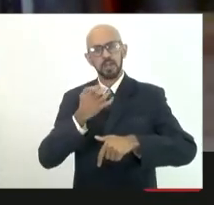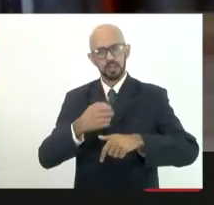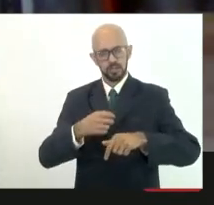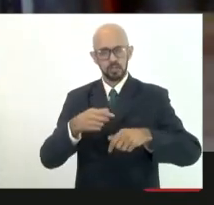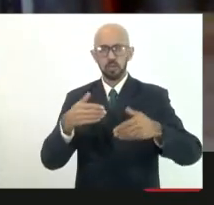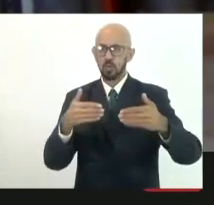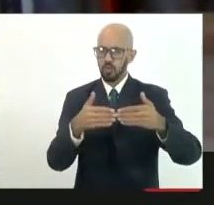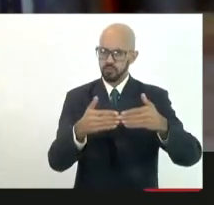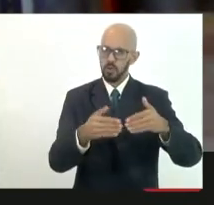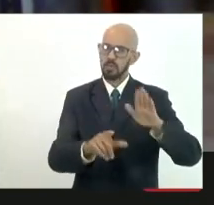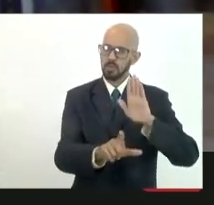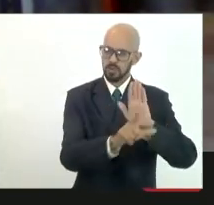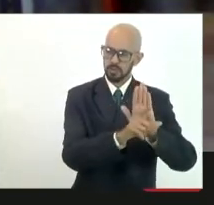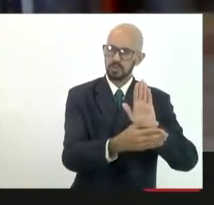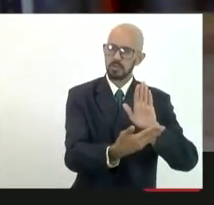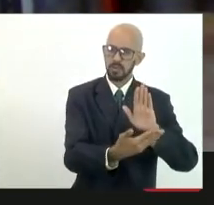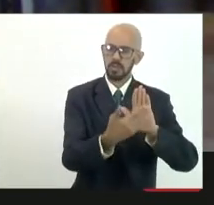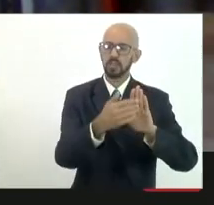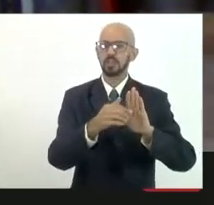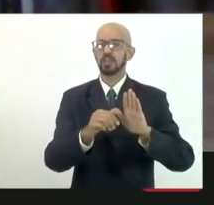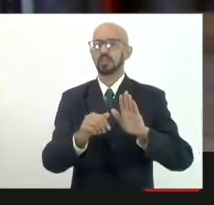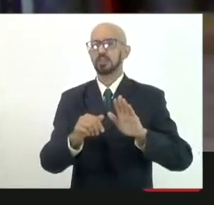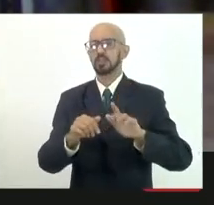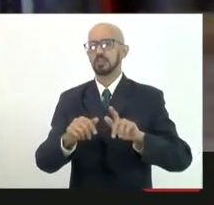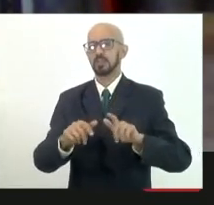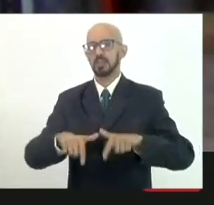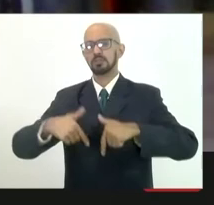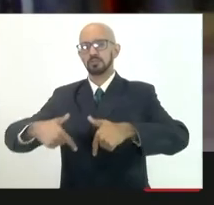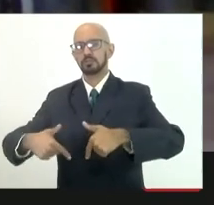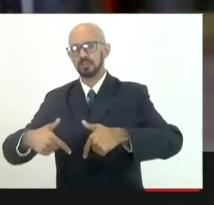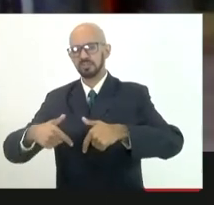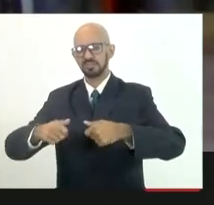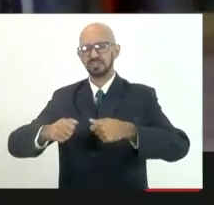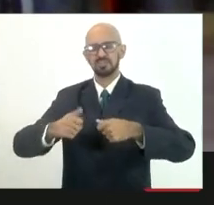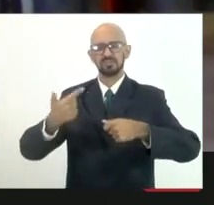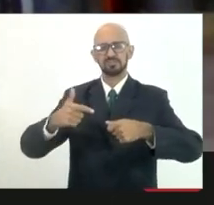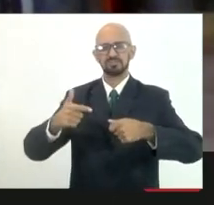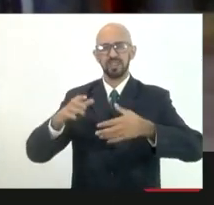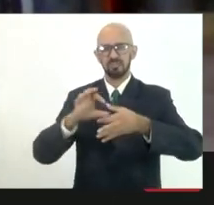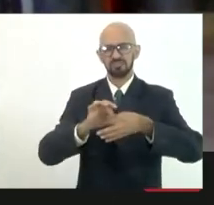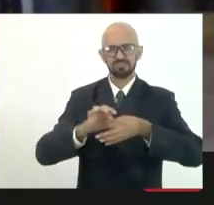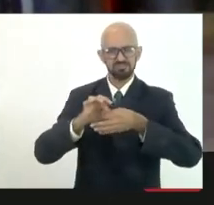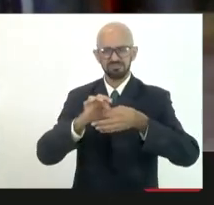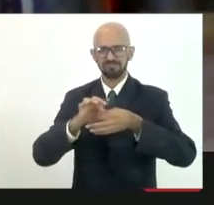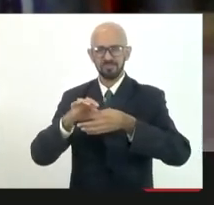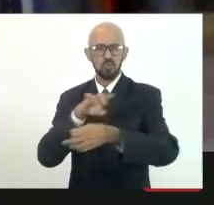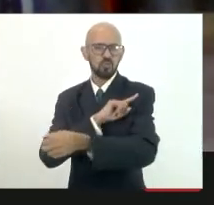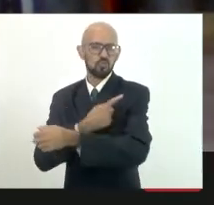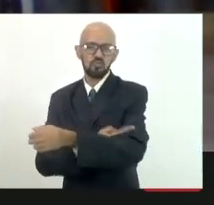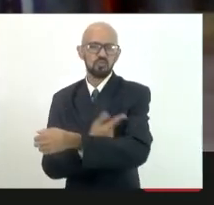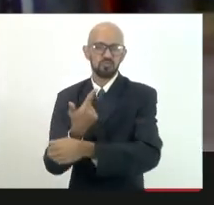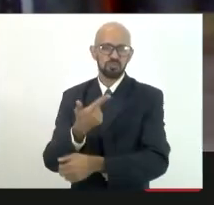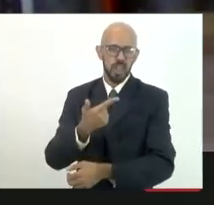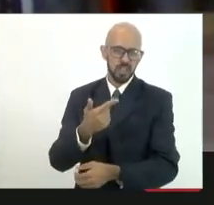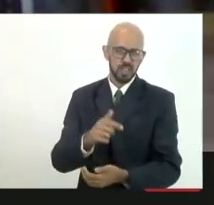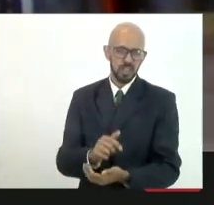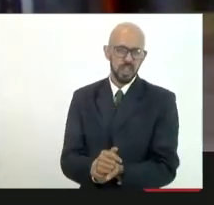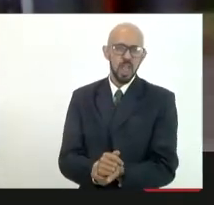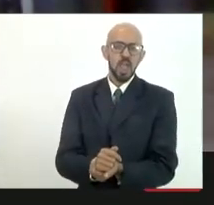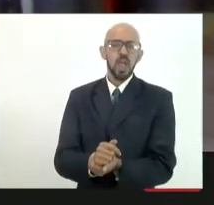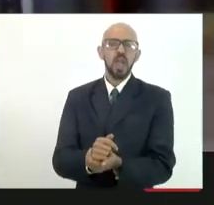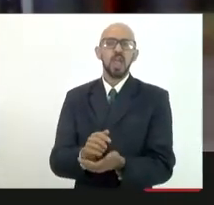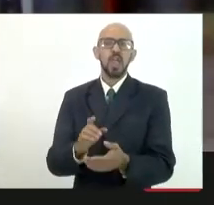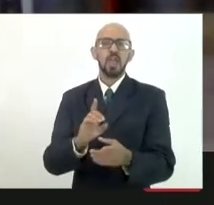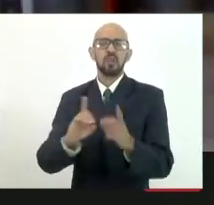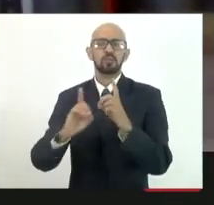as iniciativas dispersas em relação a esse tema. E creio que assim, um debate que eu sempre considero